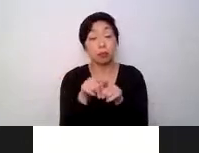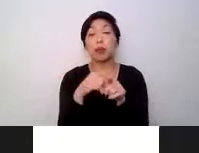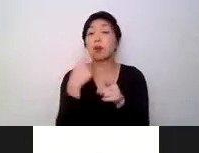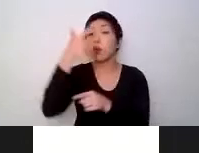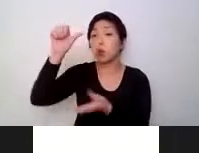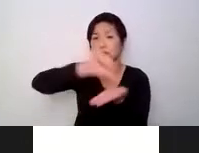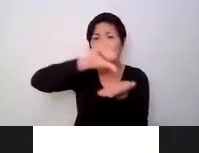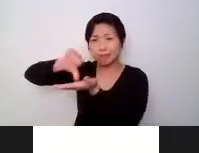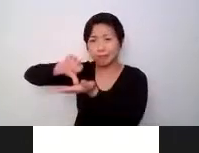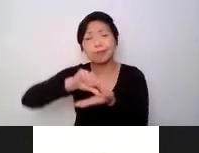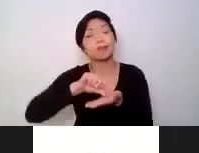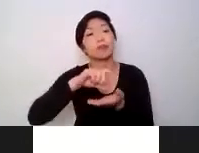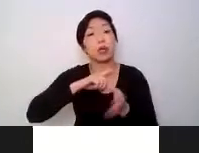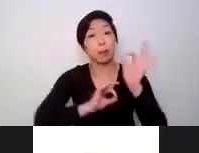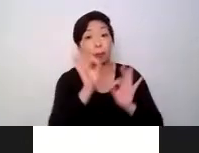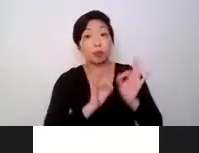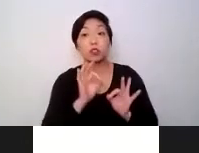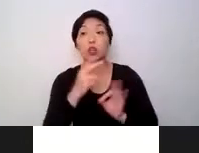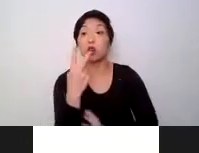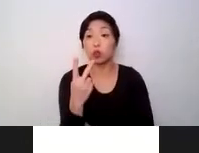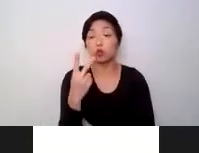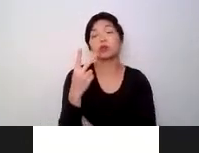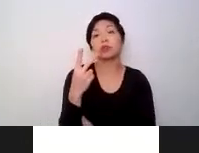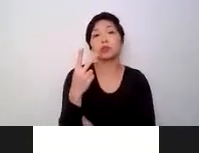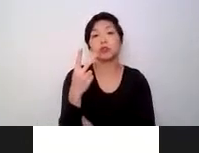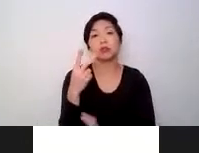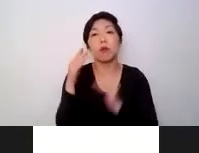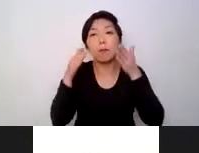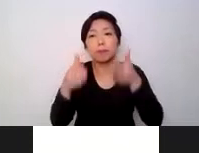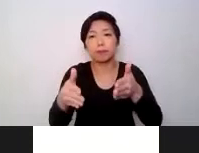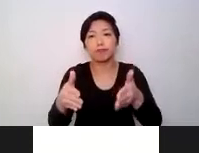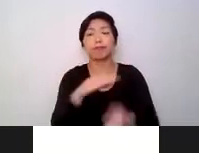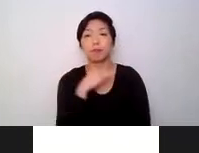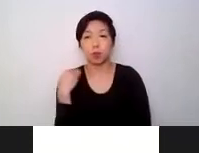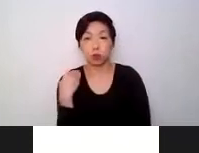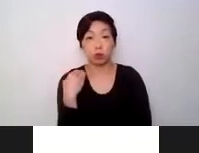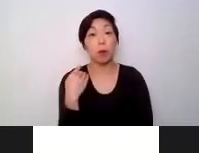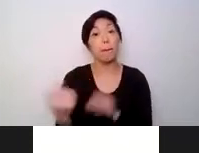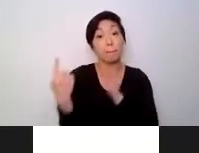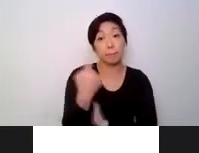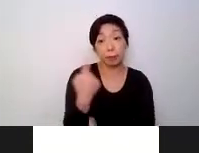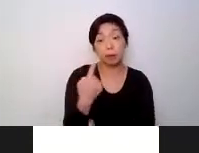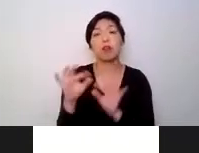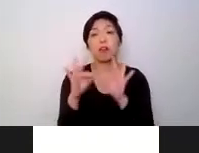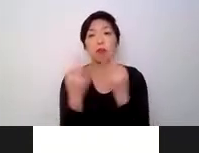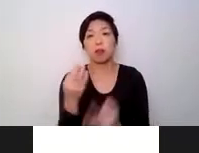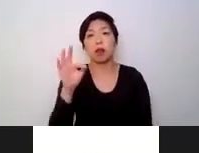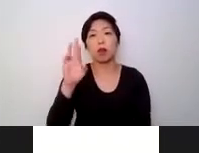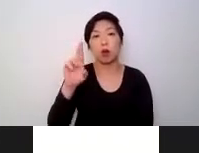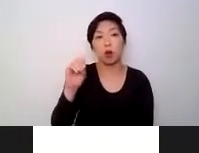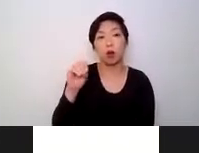construindo dois mausoléus então o primeiro foi o mausoléu da família Robel em 1951